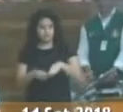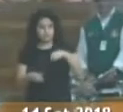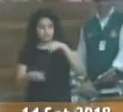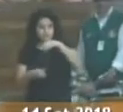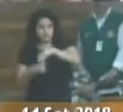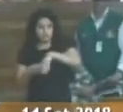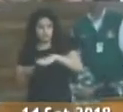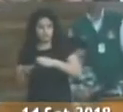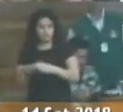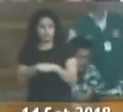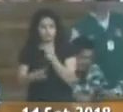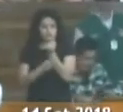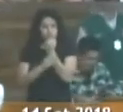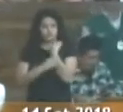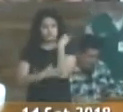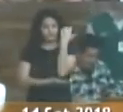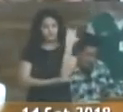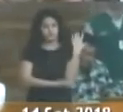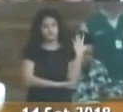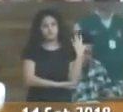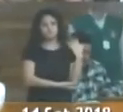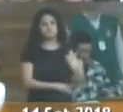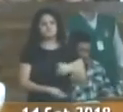do Meio Ambiente, da LERJ.